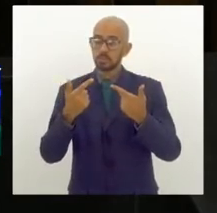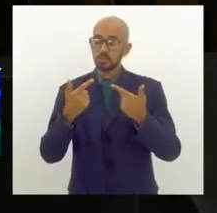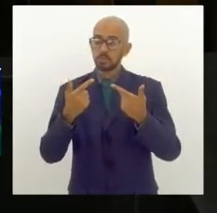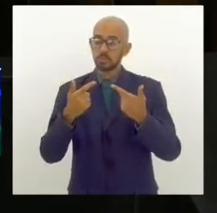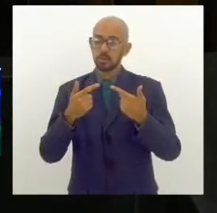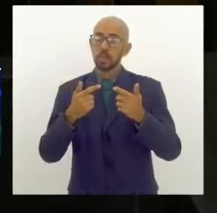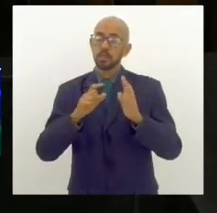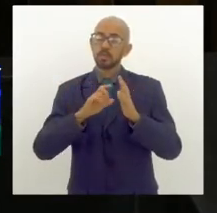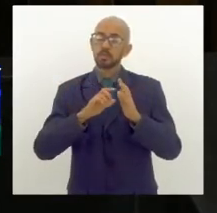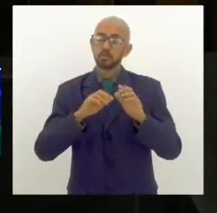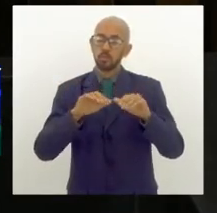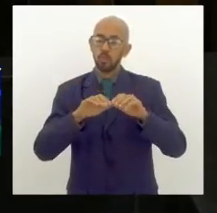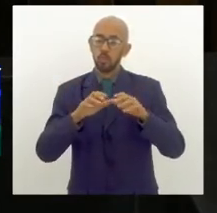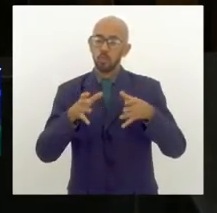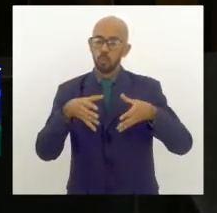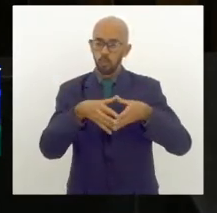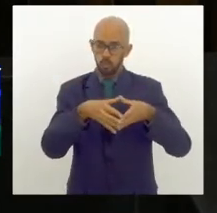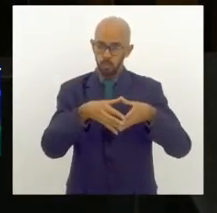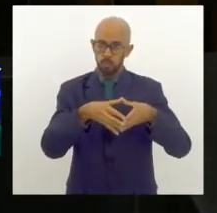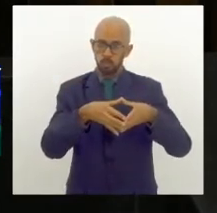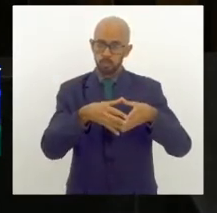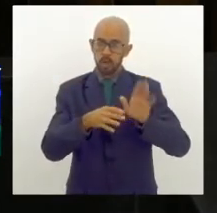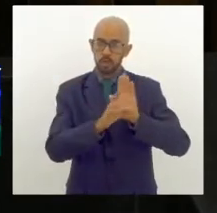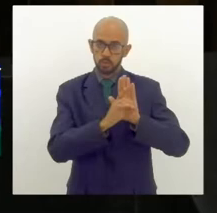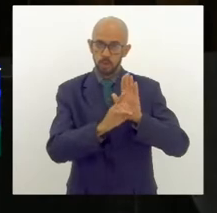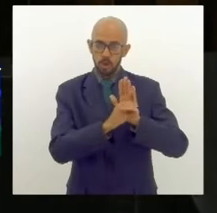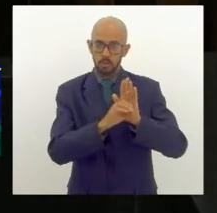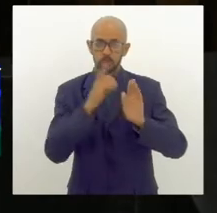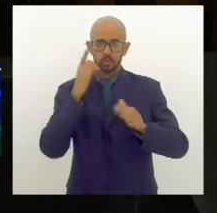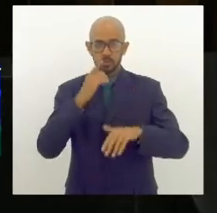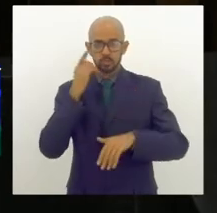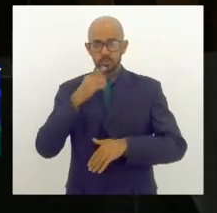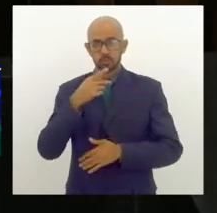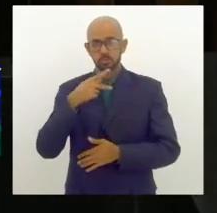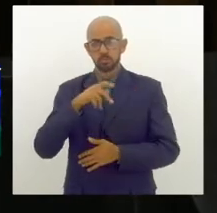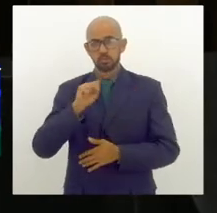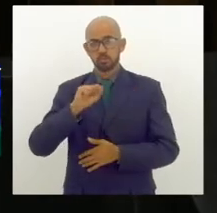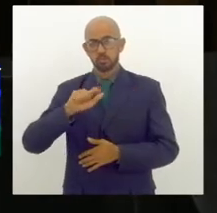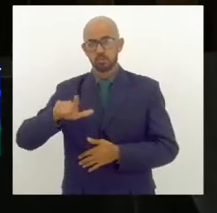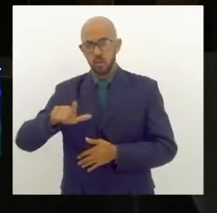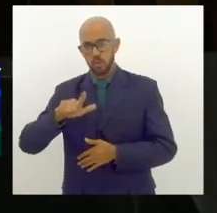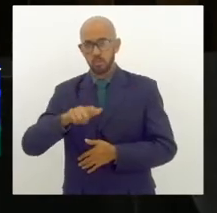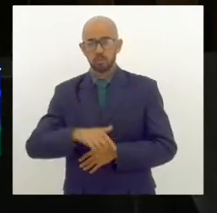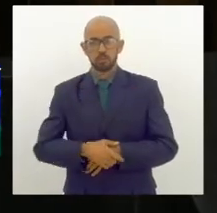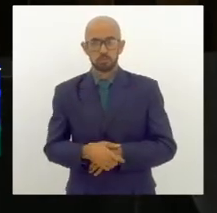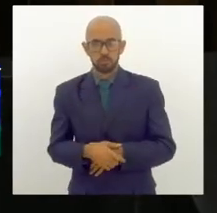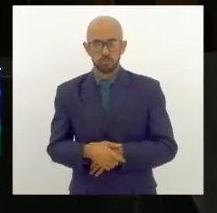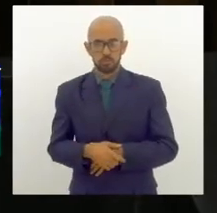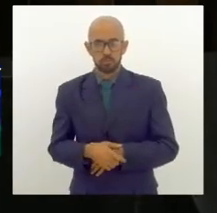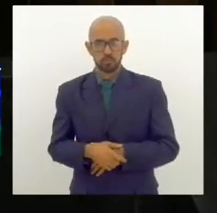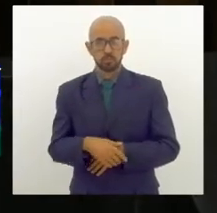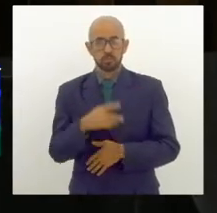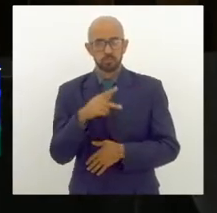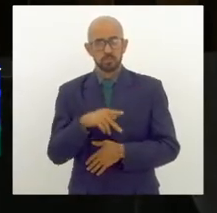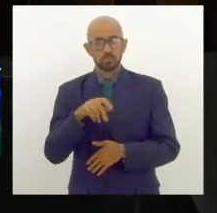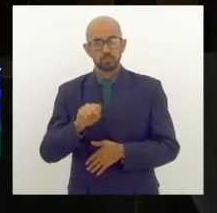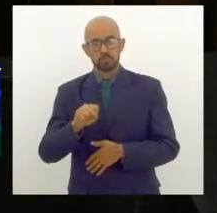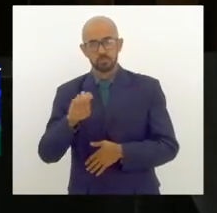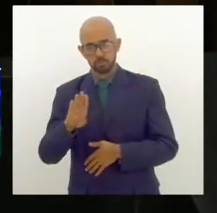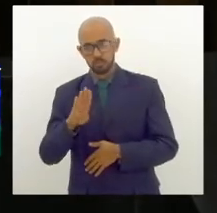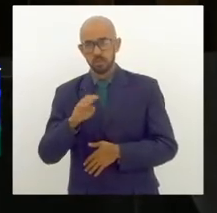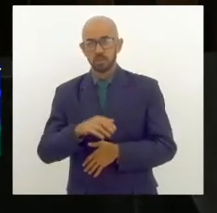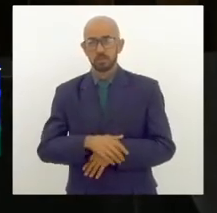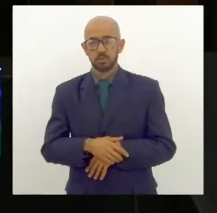bancada da droga, composta por deputados do PSOL, composta por deputados do PSB, e